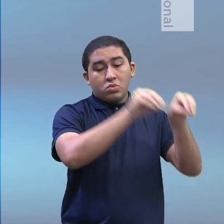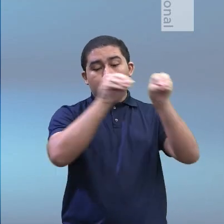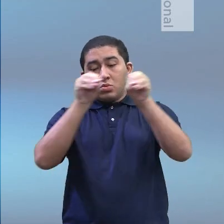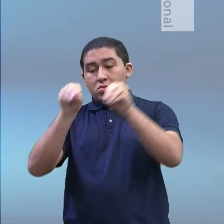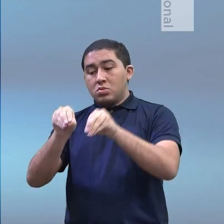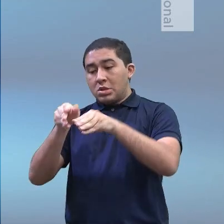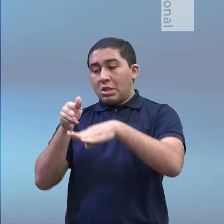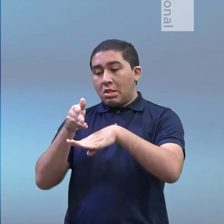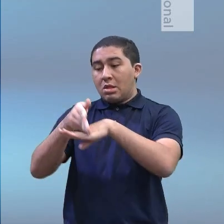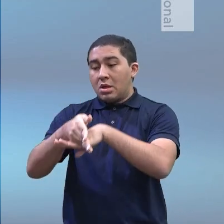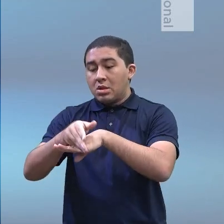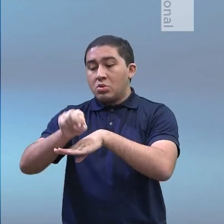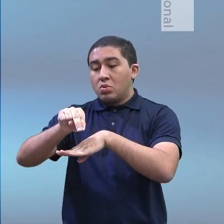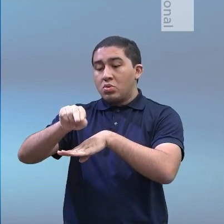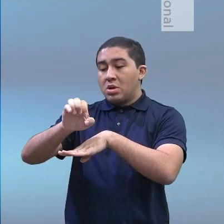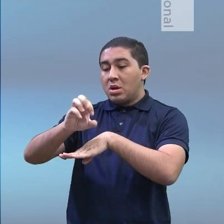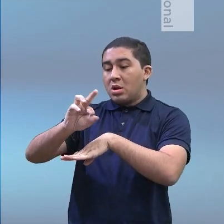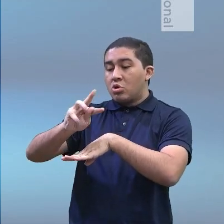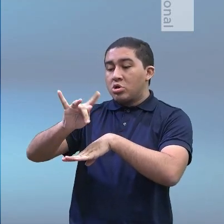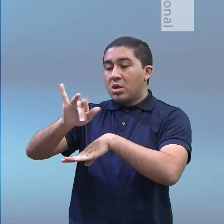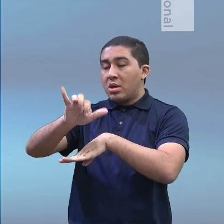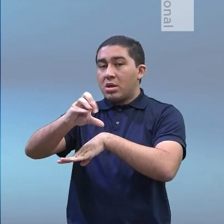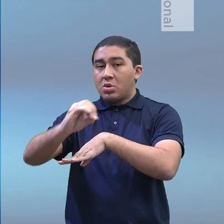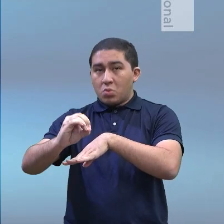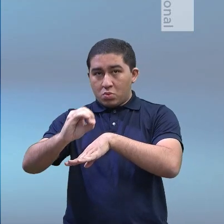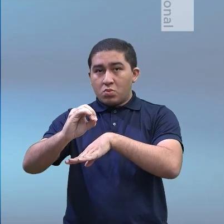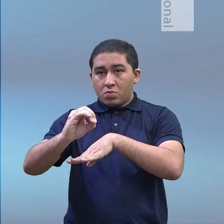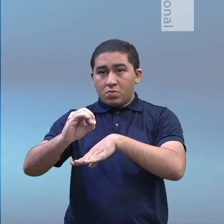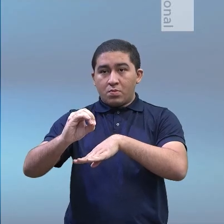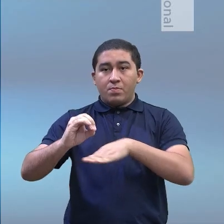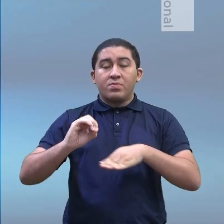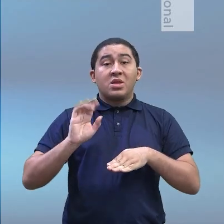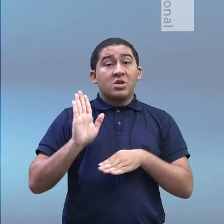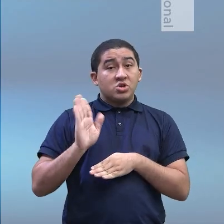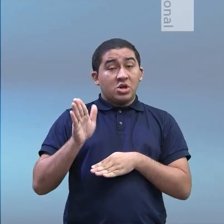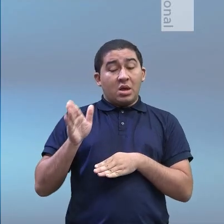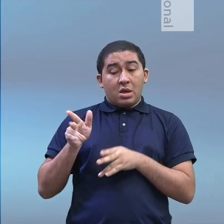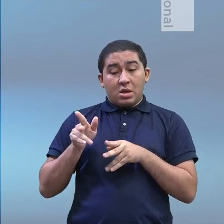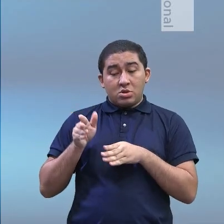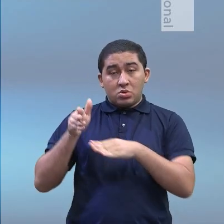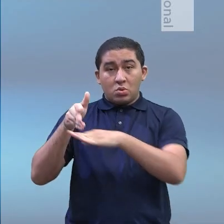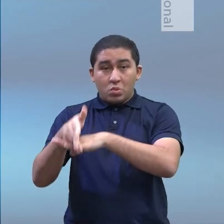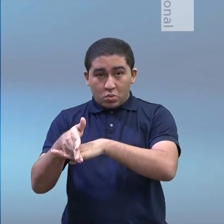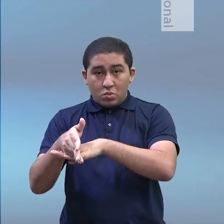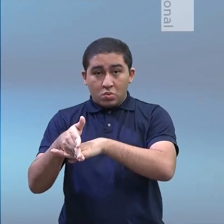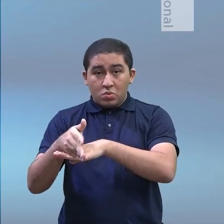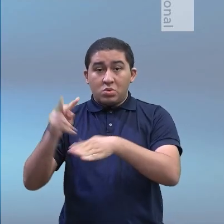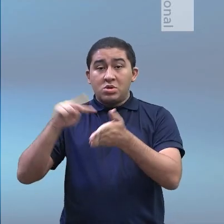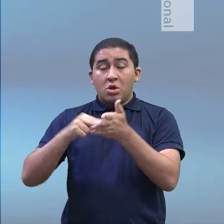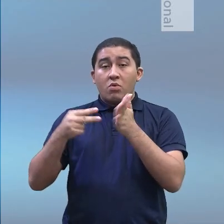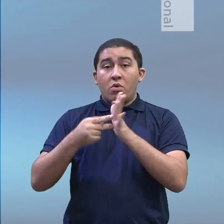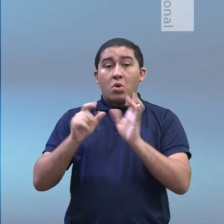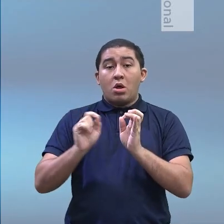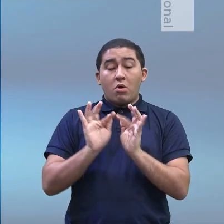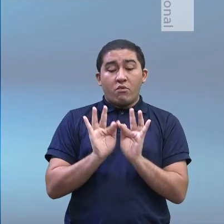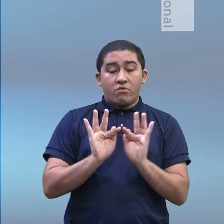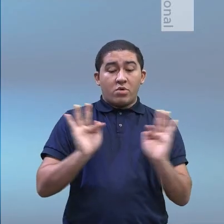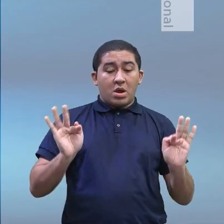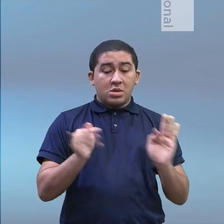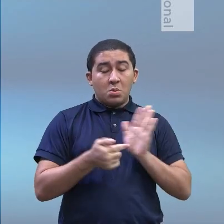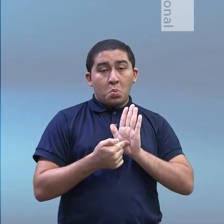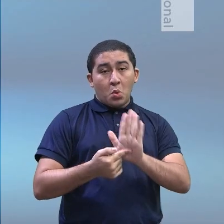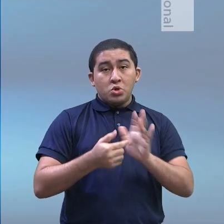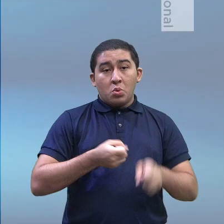transição mística, que é justamente quando ela foi levada para o necrotério, e a frase que vai indicar isso